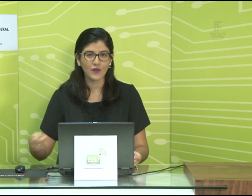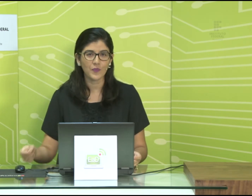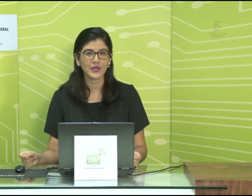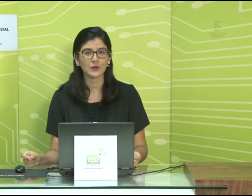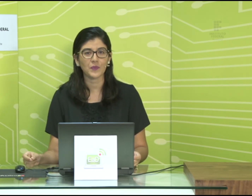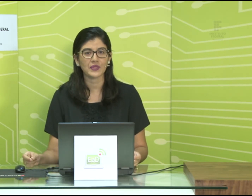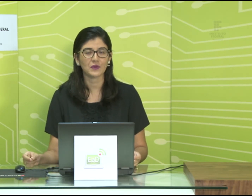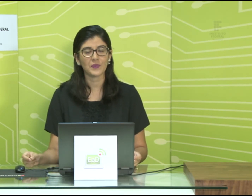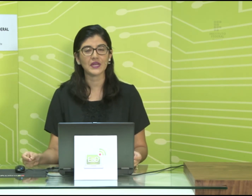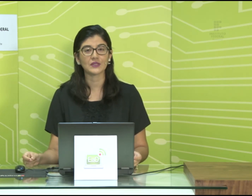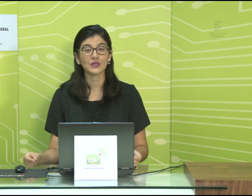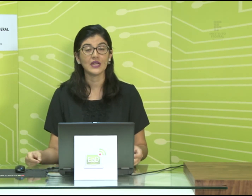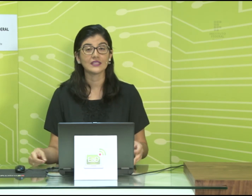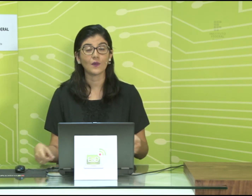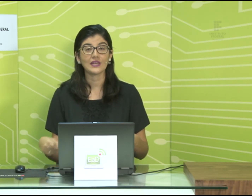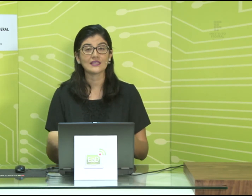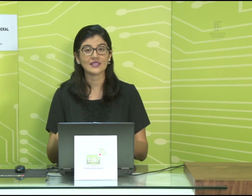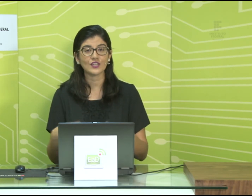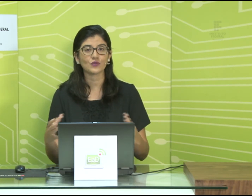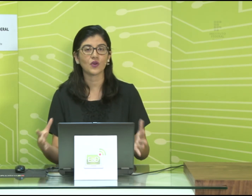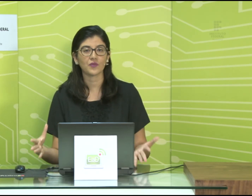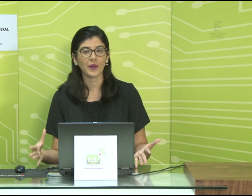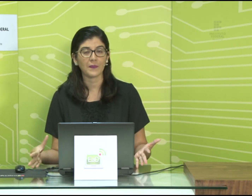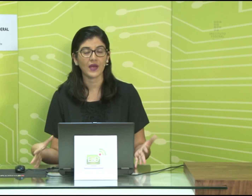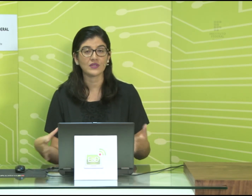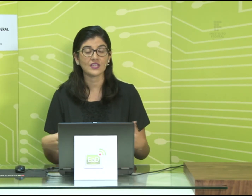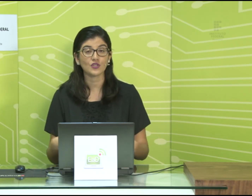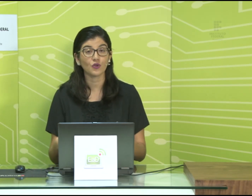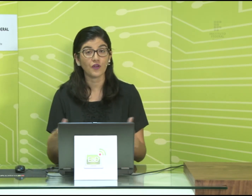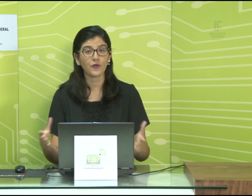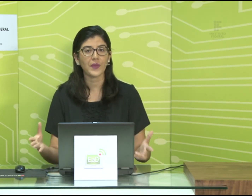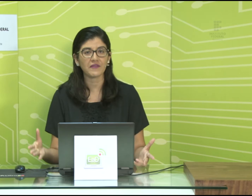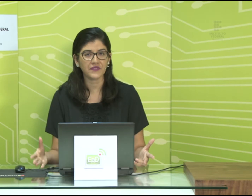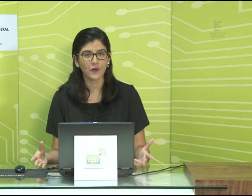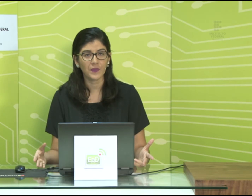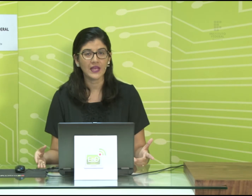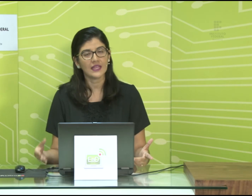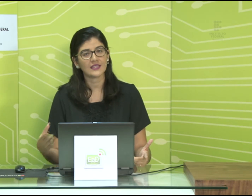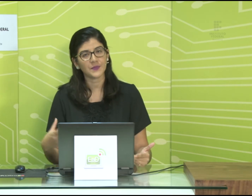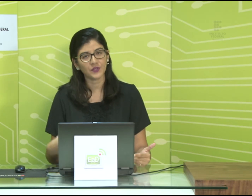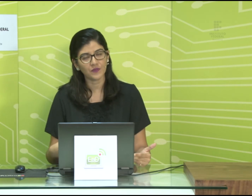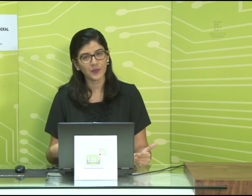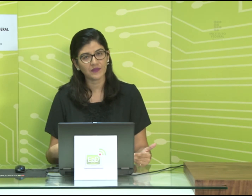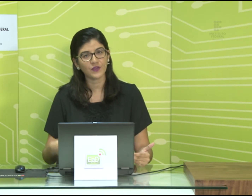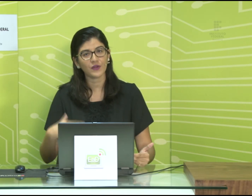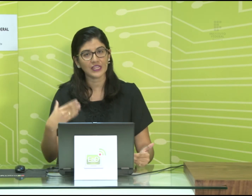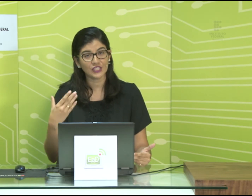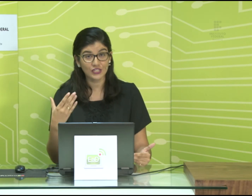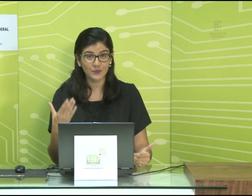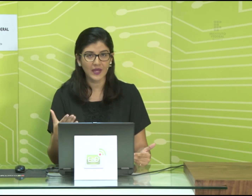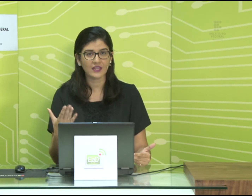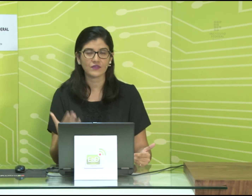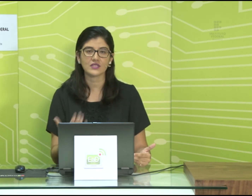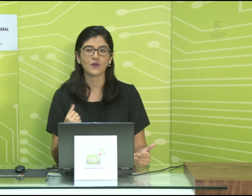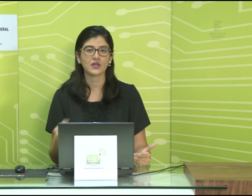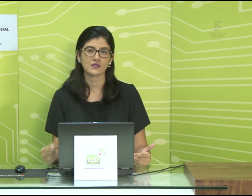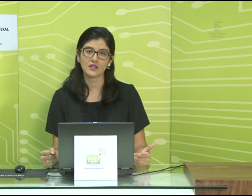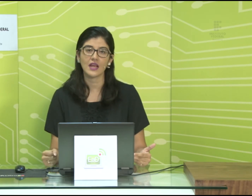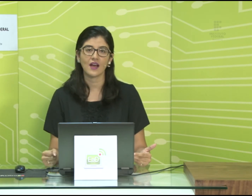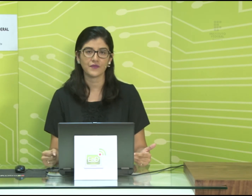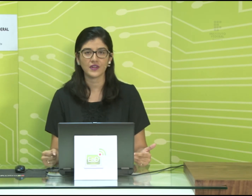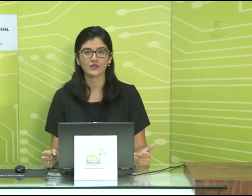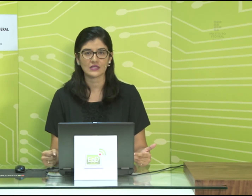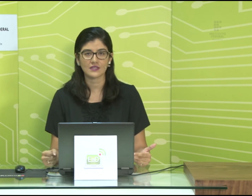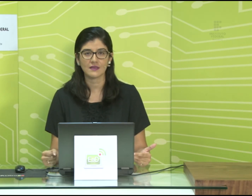você ali copiando. Então, existe um novo papel, existe um novo perfil. E esse novo perfil é o que a gente espera que você